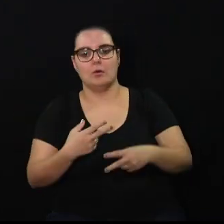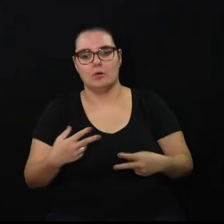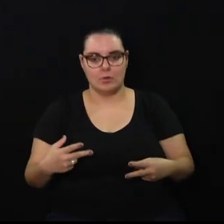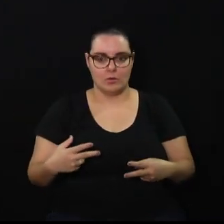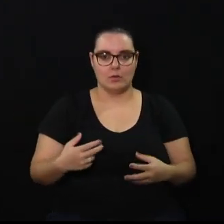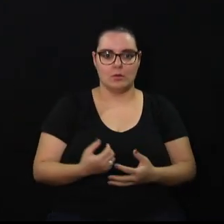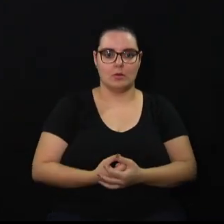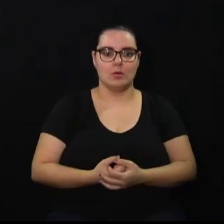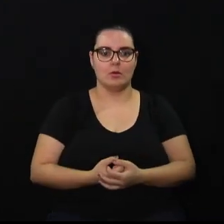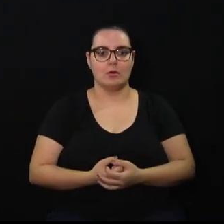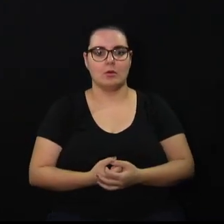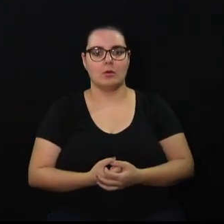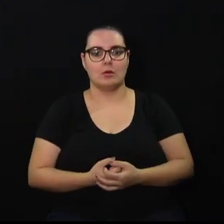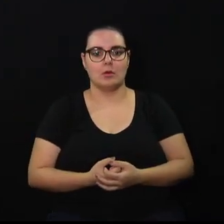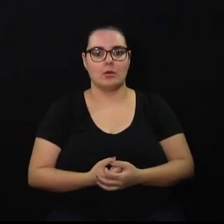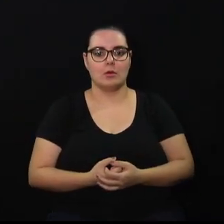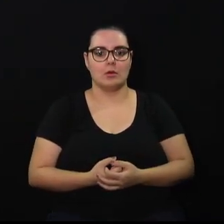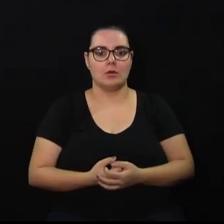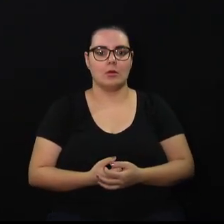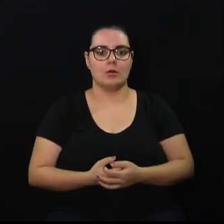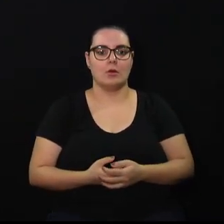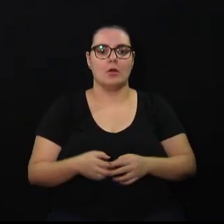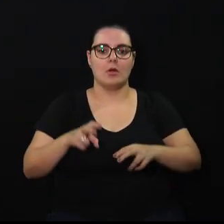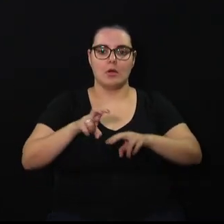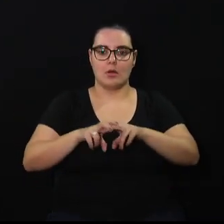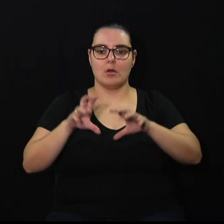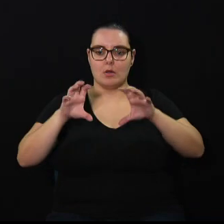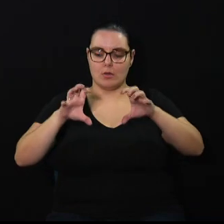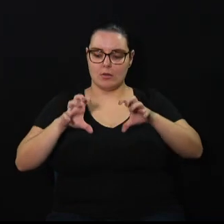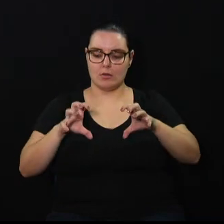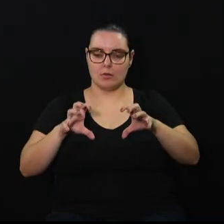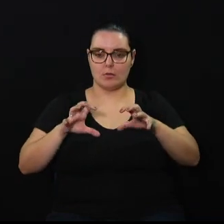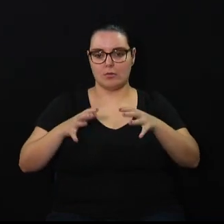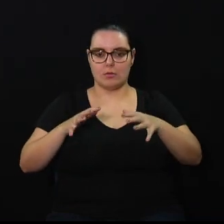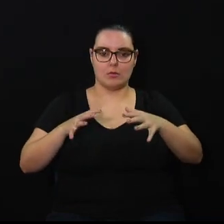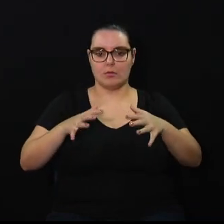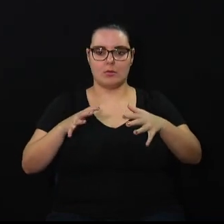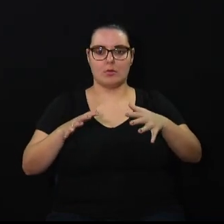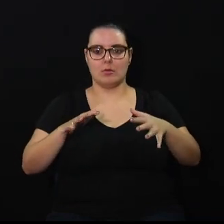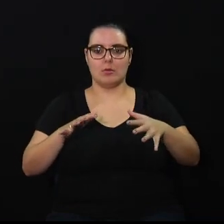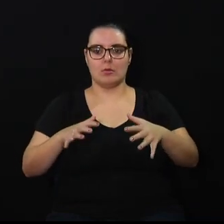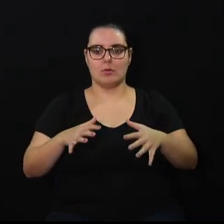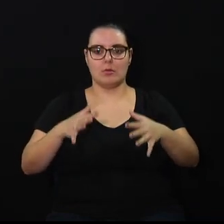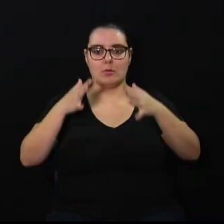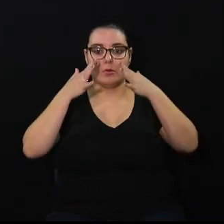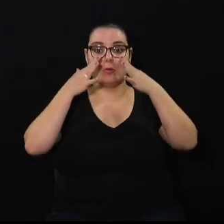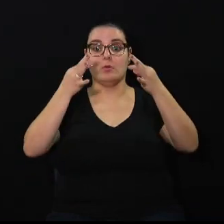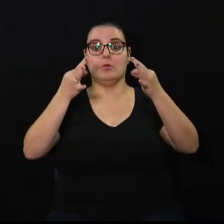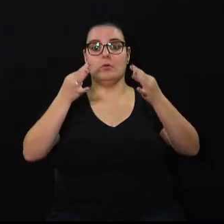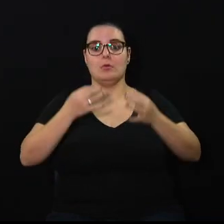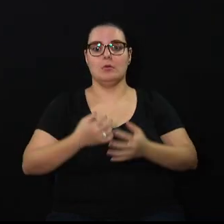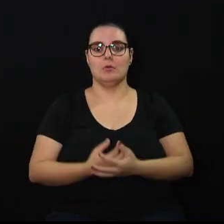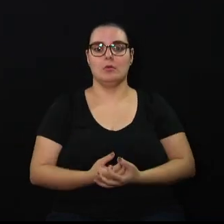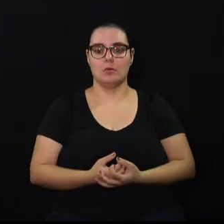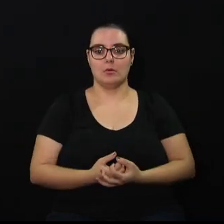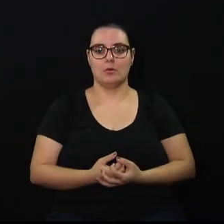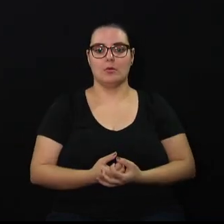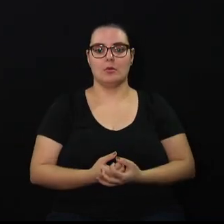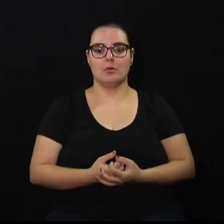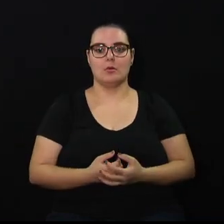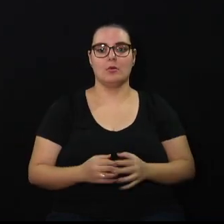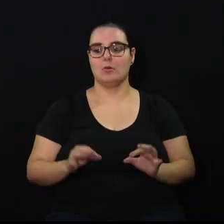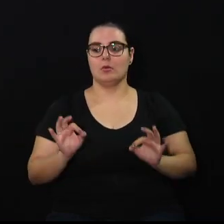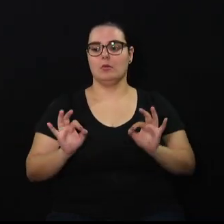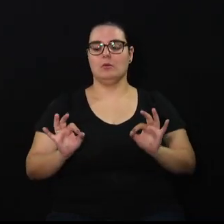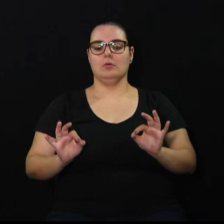input sensorial almofadas vibratórias que também dá e se impute ajuda da atenção e concentração e iene vela